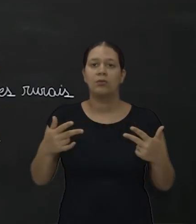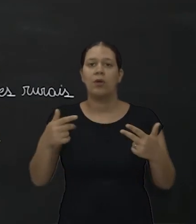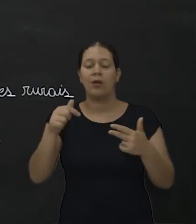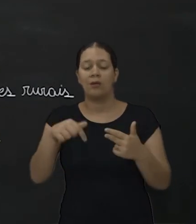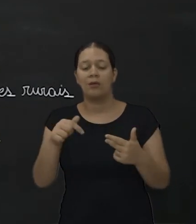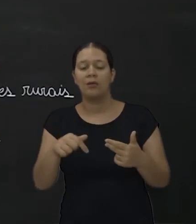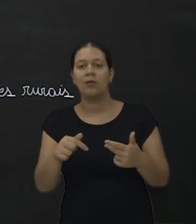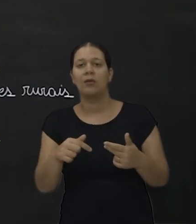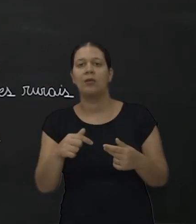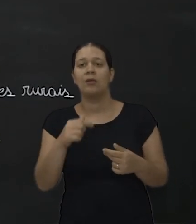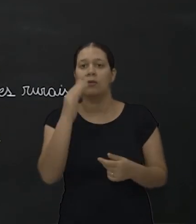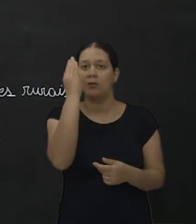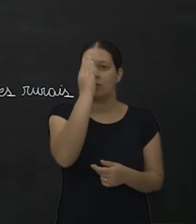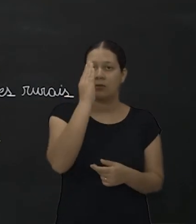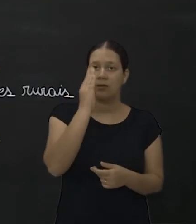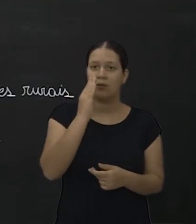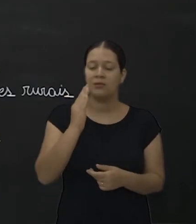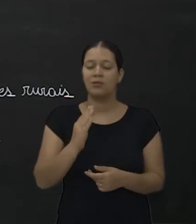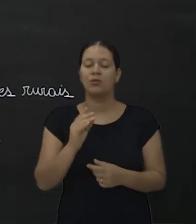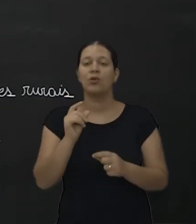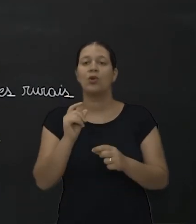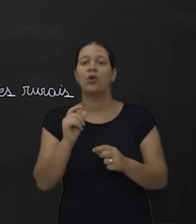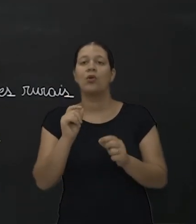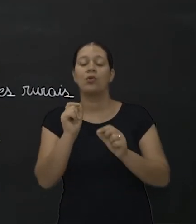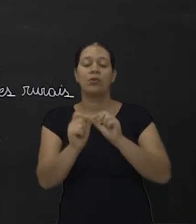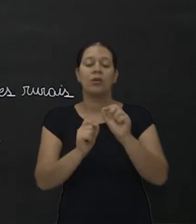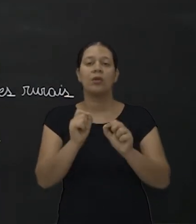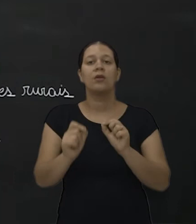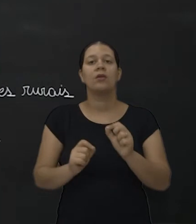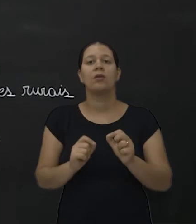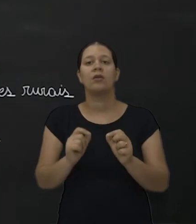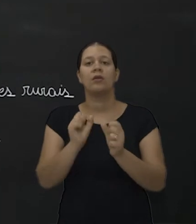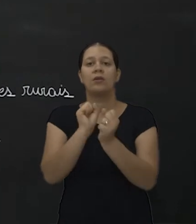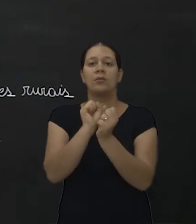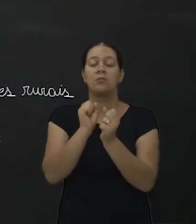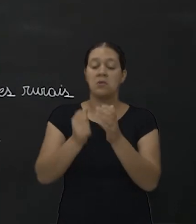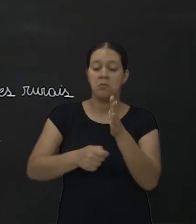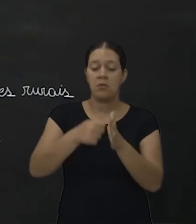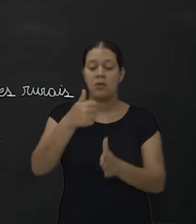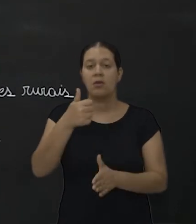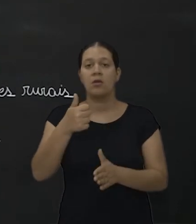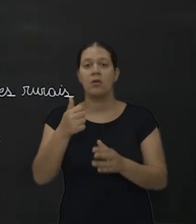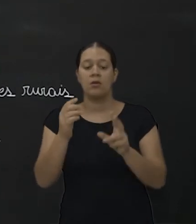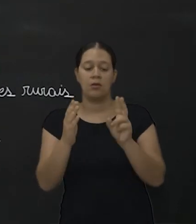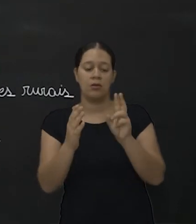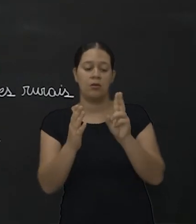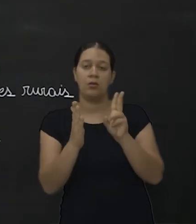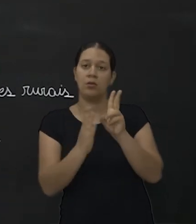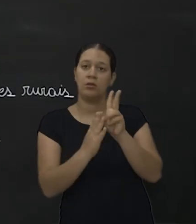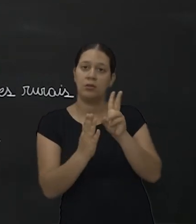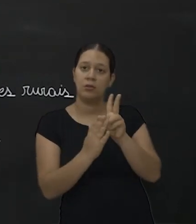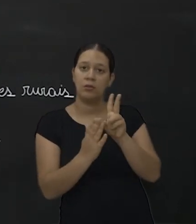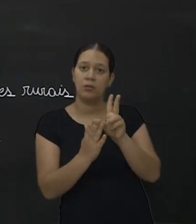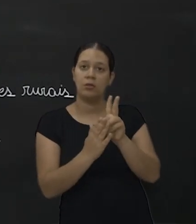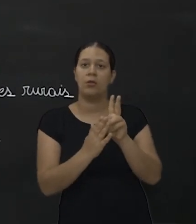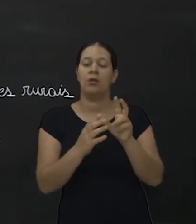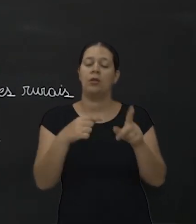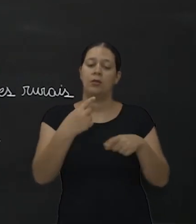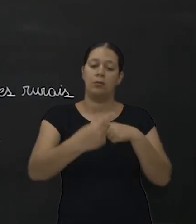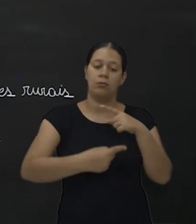Brasil foi a mão de obra escrava. Primeiro indígena, ameríndia, depois